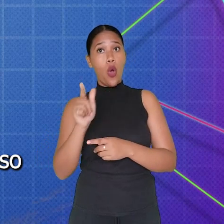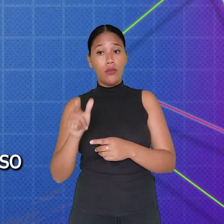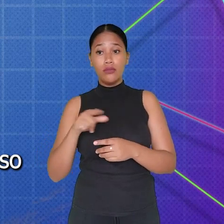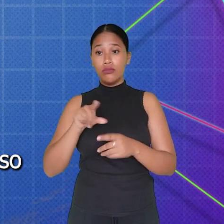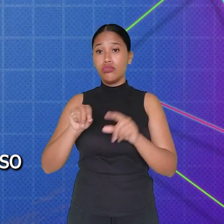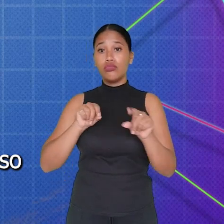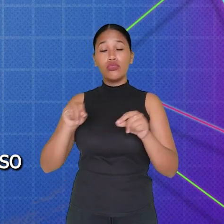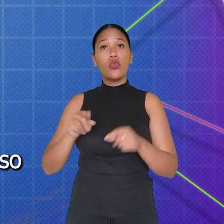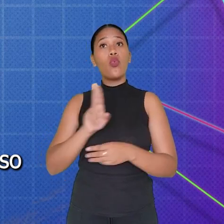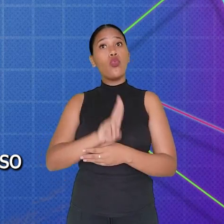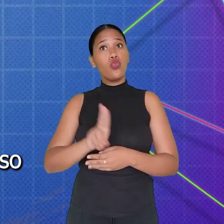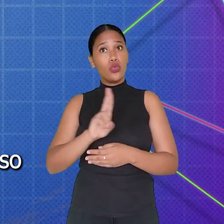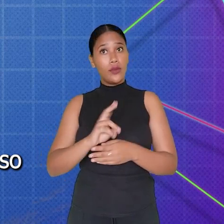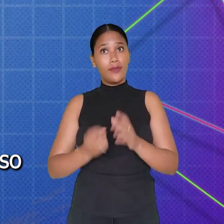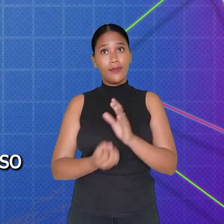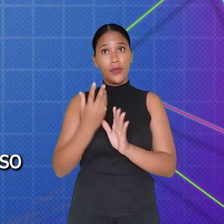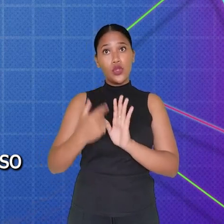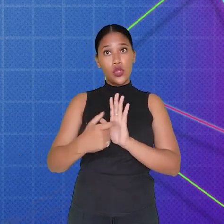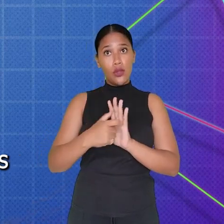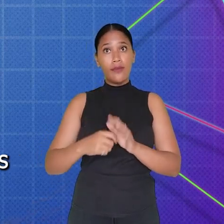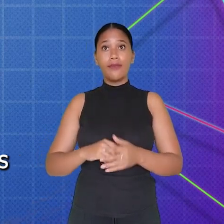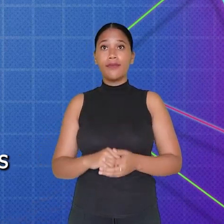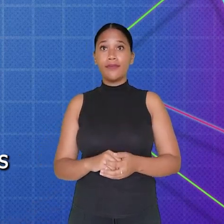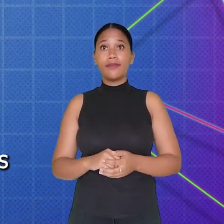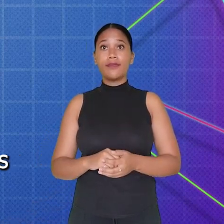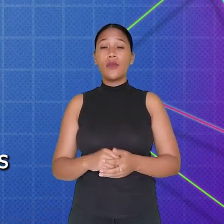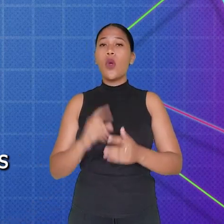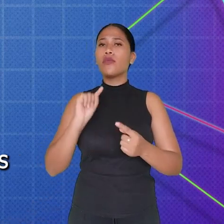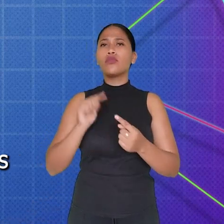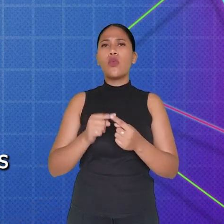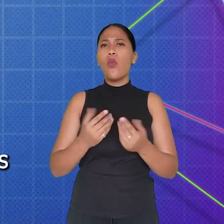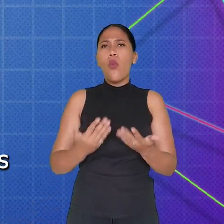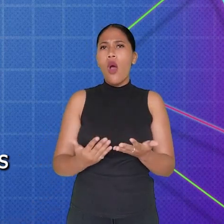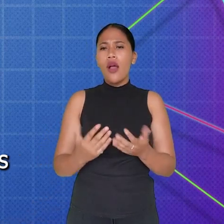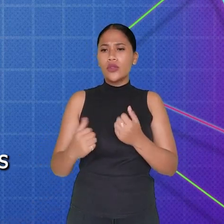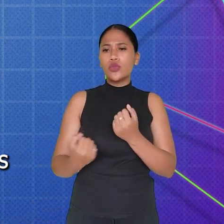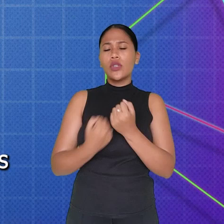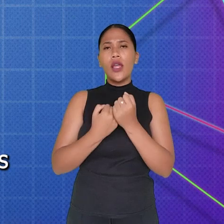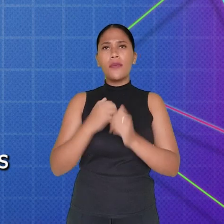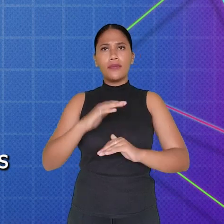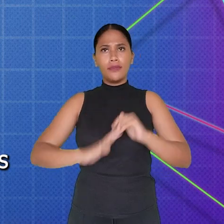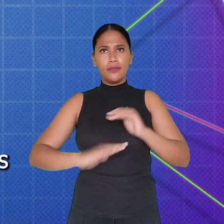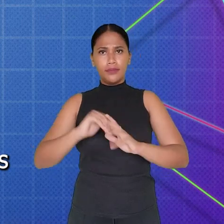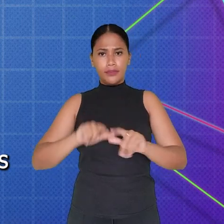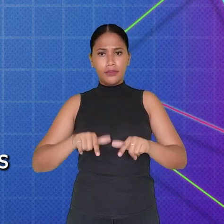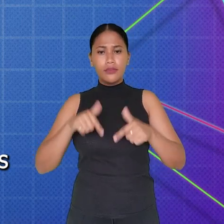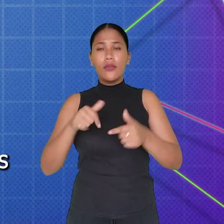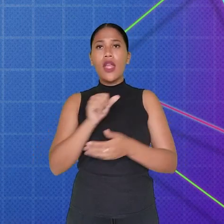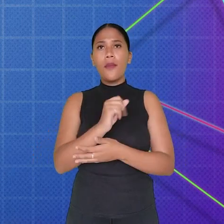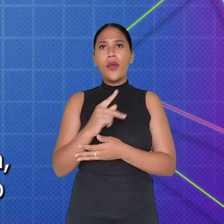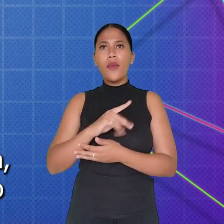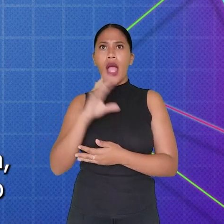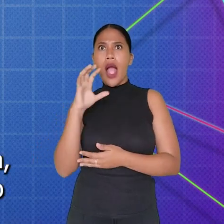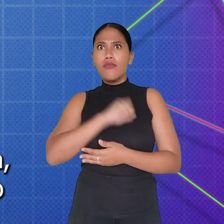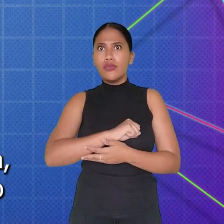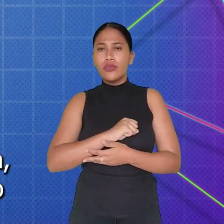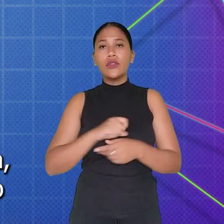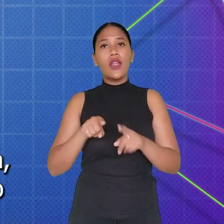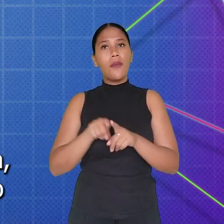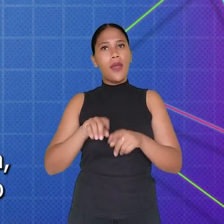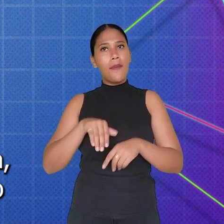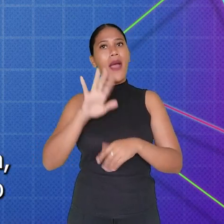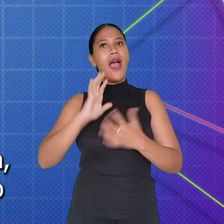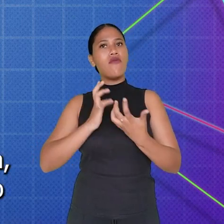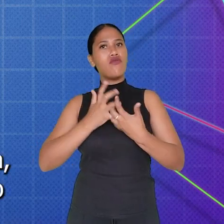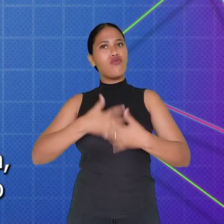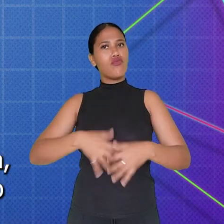para o processo e desenvolvimento de um software. O objetivo é ajudar desenvolvedores a criar aplicativos mais rapidamente